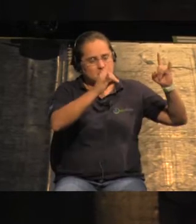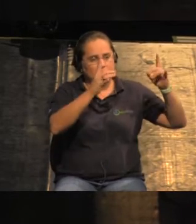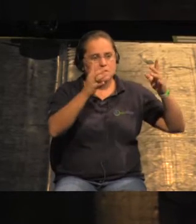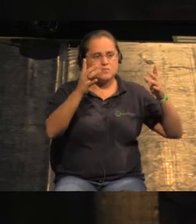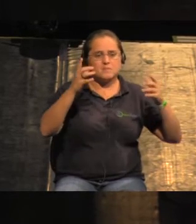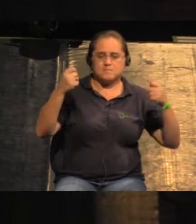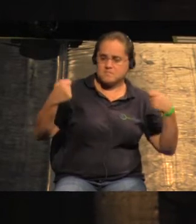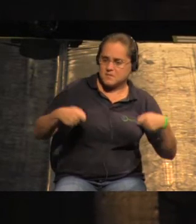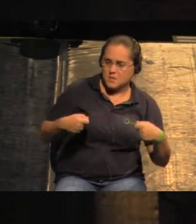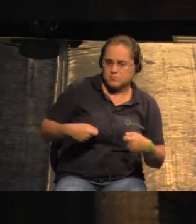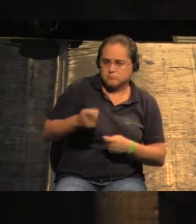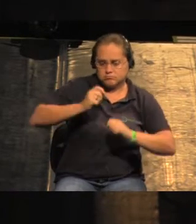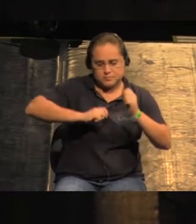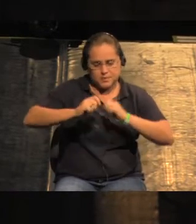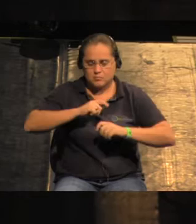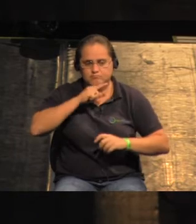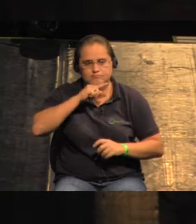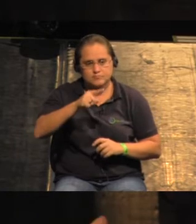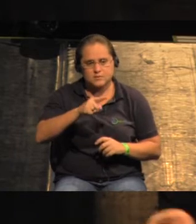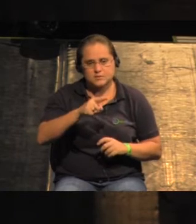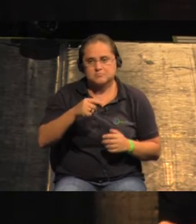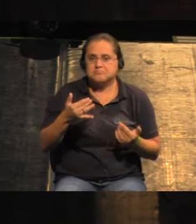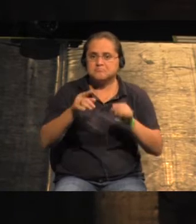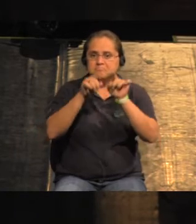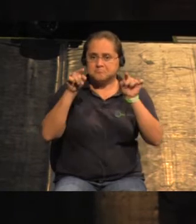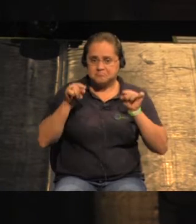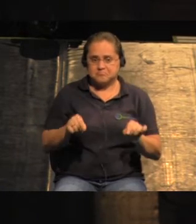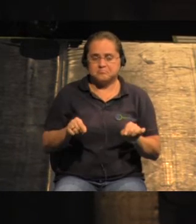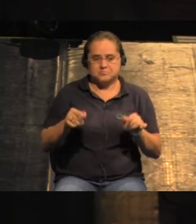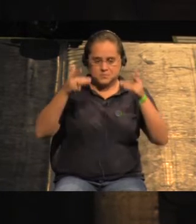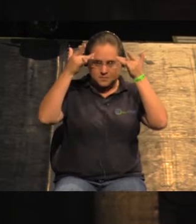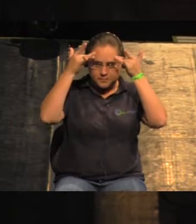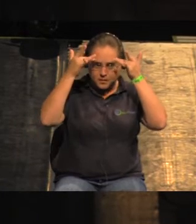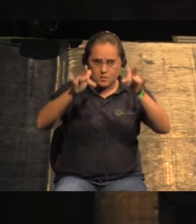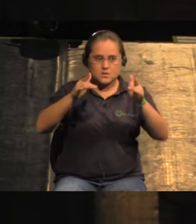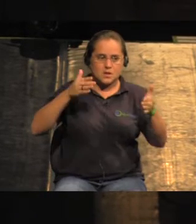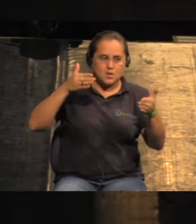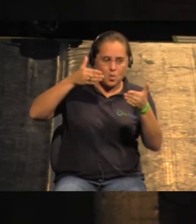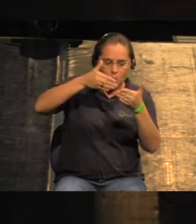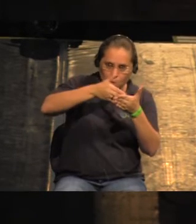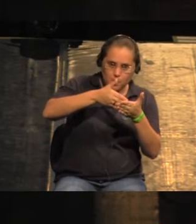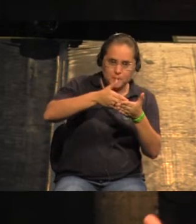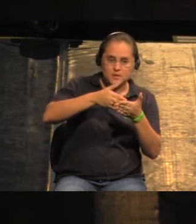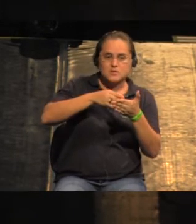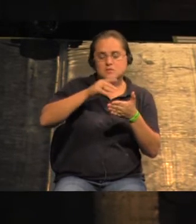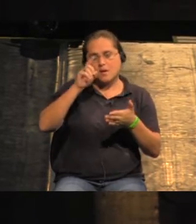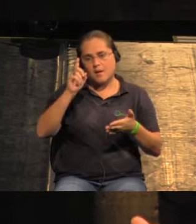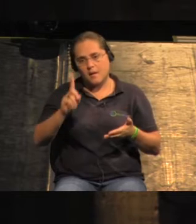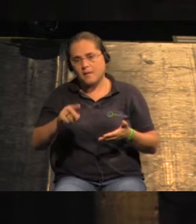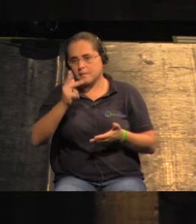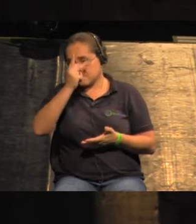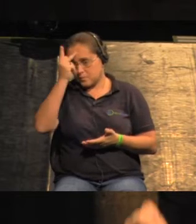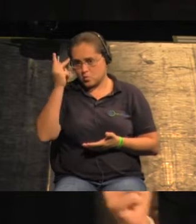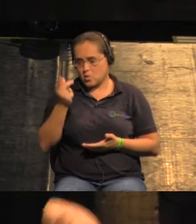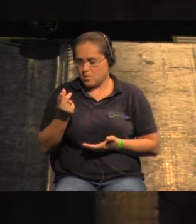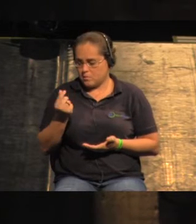custo de gestão do prédio, isso aqui se torna economicamente inviável. Será? Não sei. Então, um limite é imposto